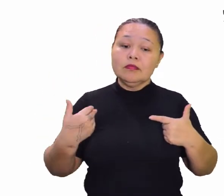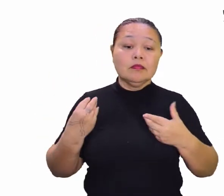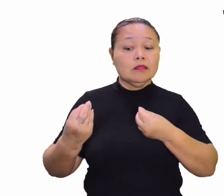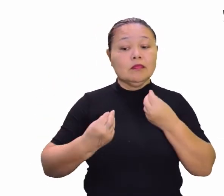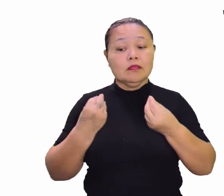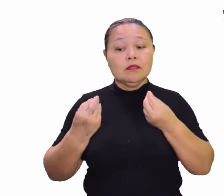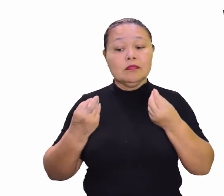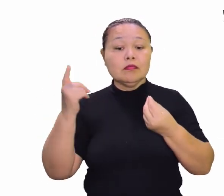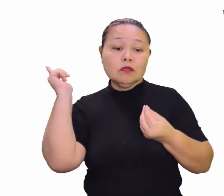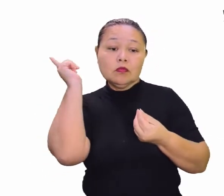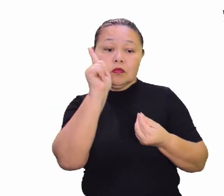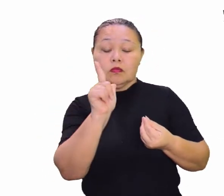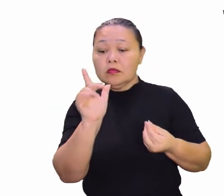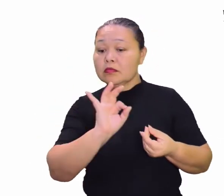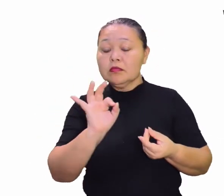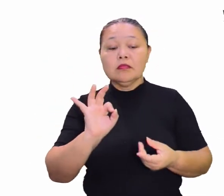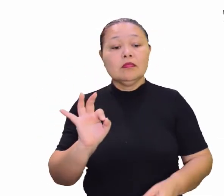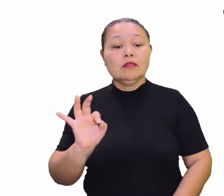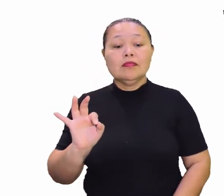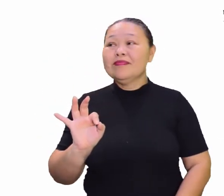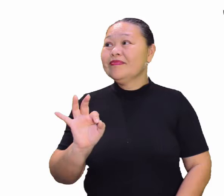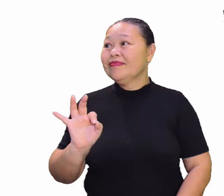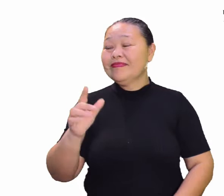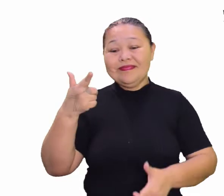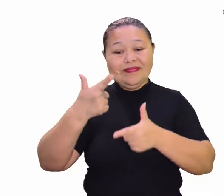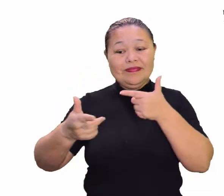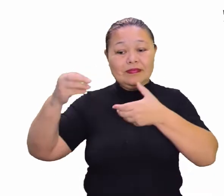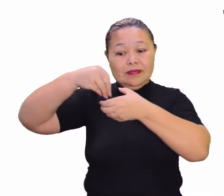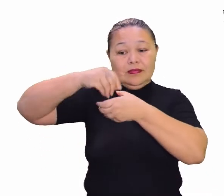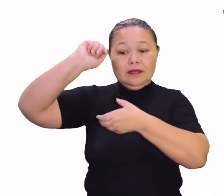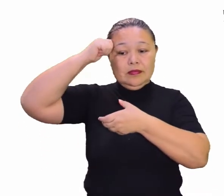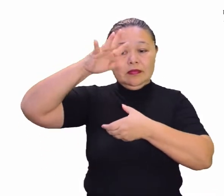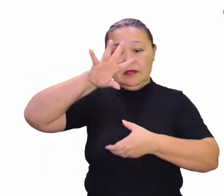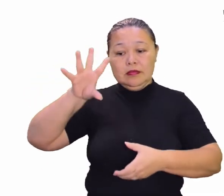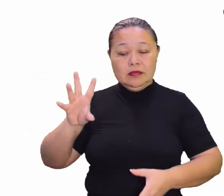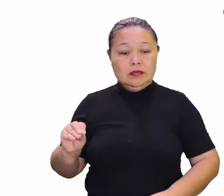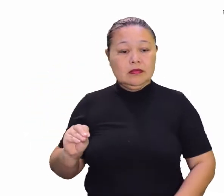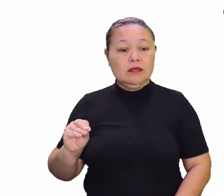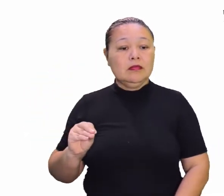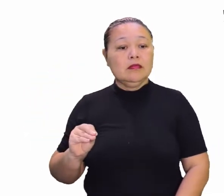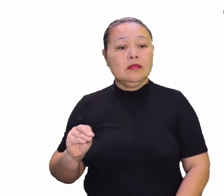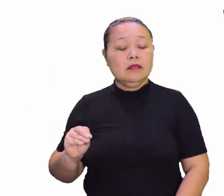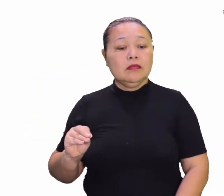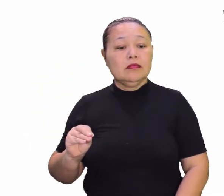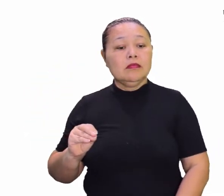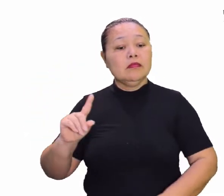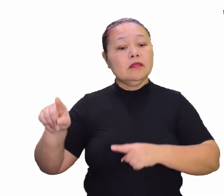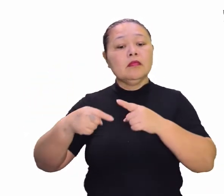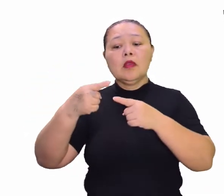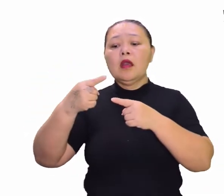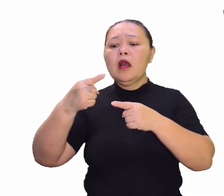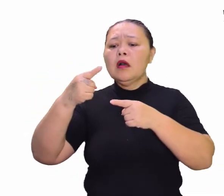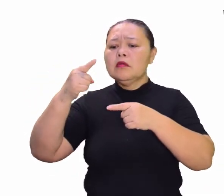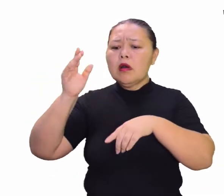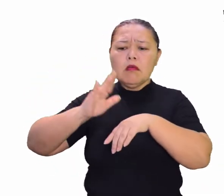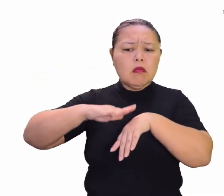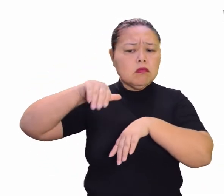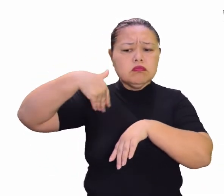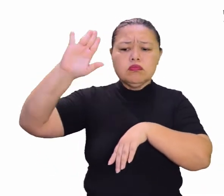é que eles já superaram? Não superou, não. Tem muita crise dentro da África, né? Exatamente. Multiplicou os